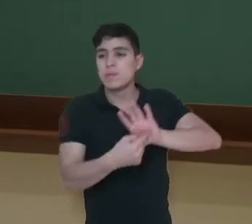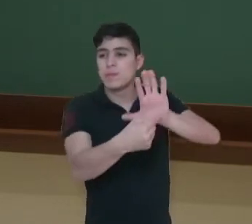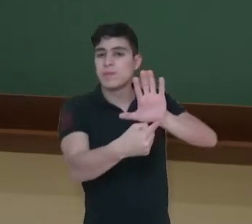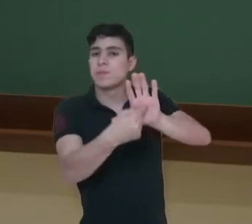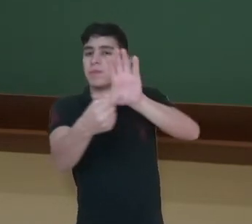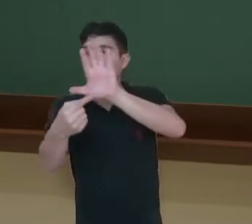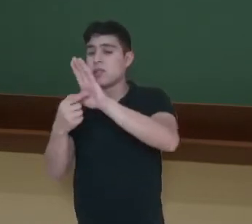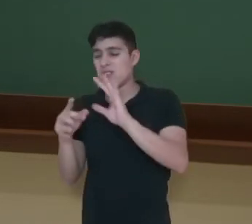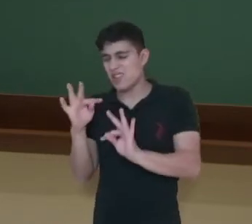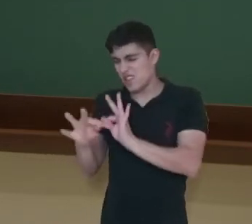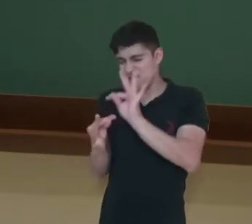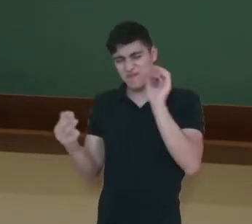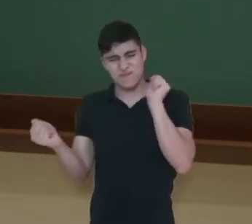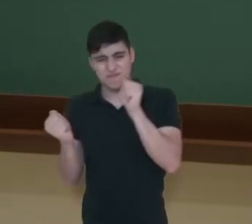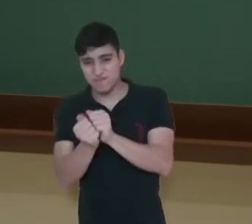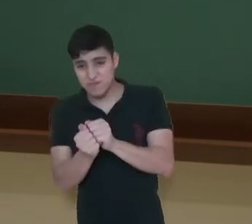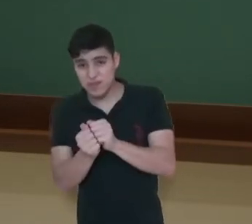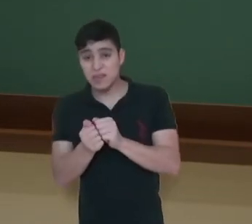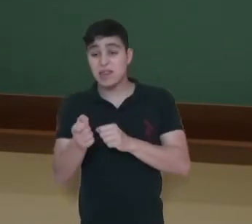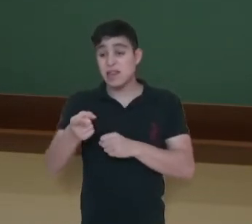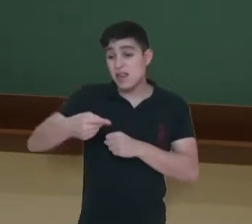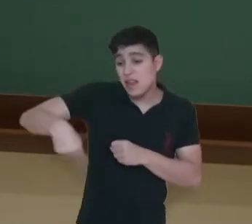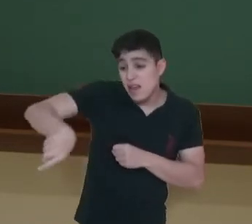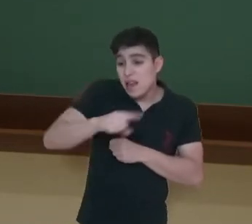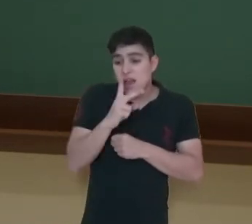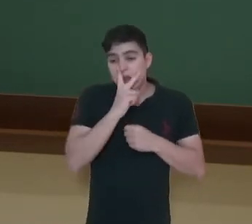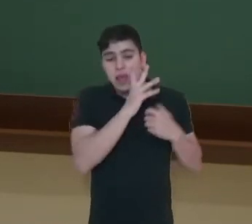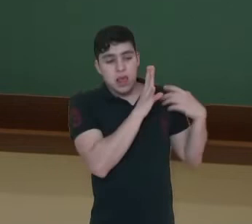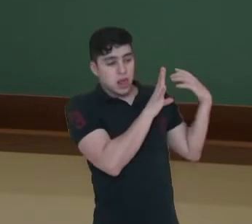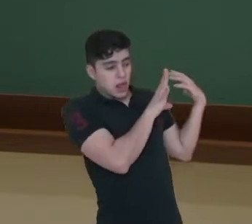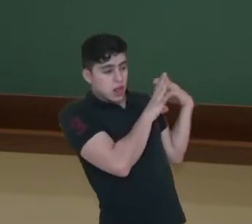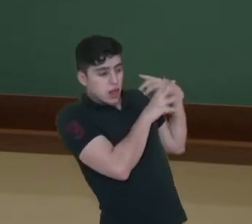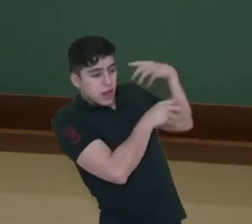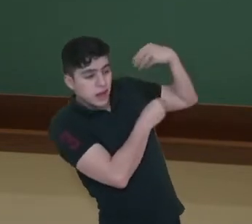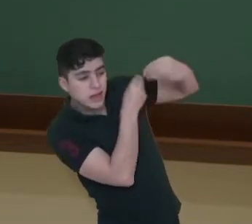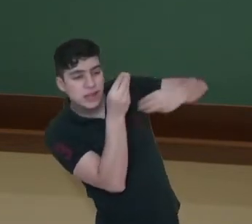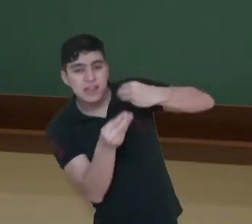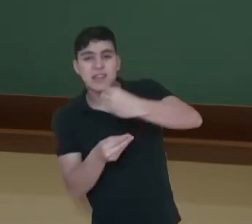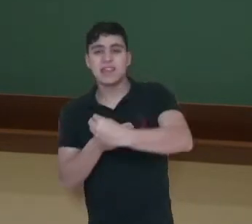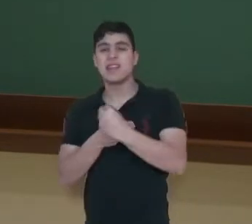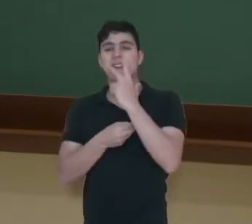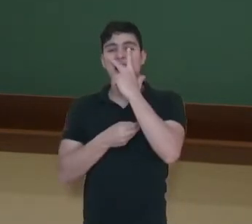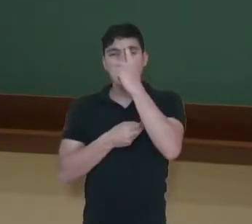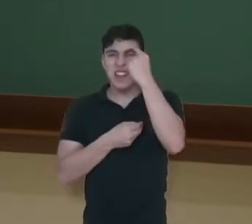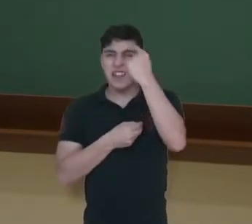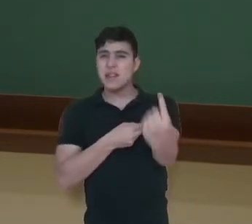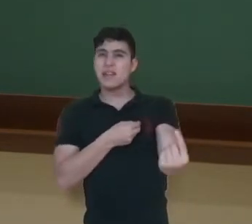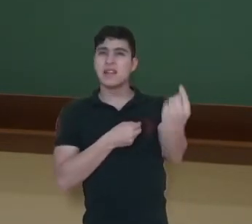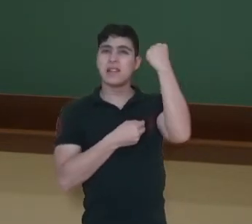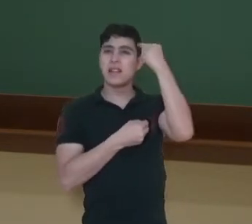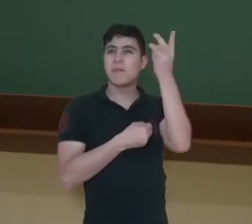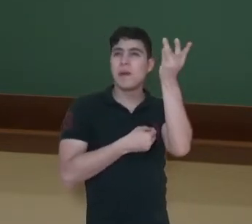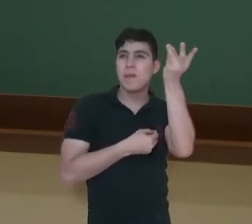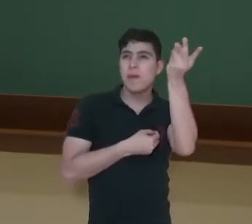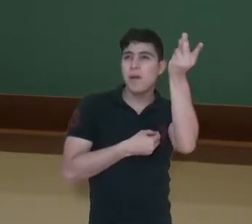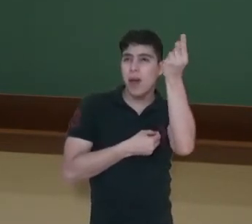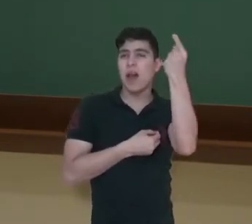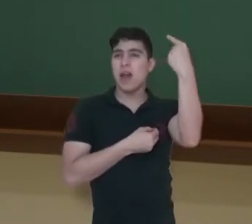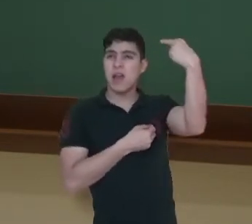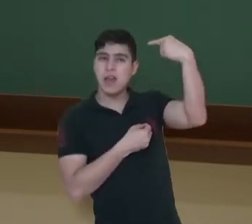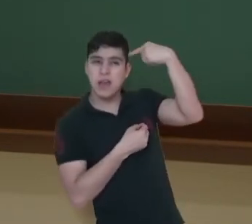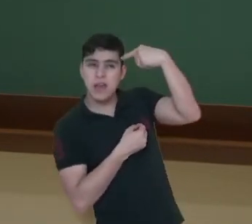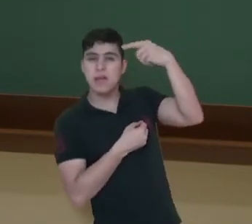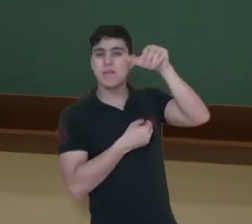já está em cima e eles estão trazendo toda aquela herança, pegando exatamente aquelas linhas de criação. Então tem uma pessoa que já tem mais uma